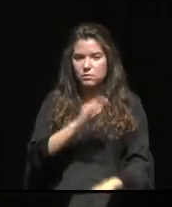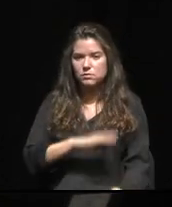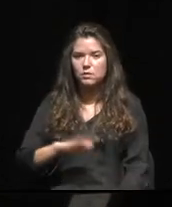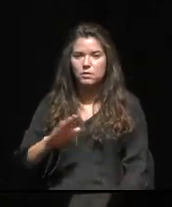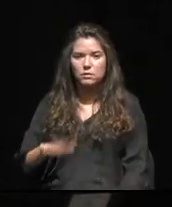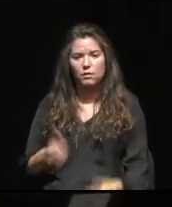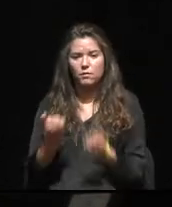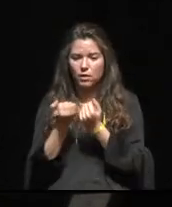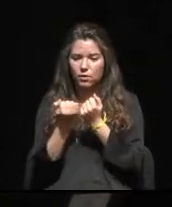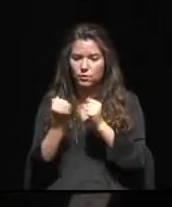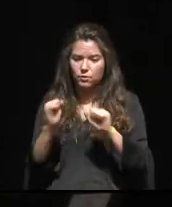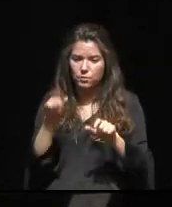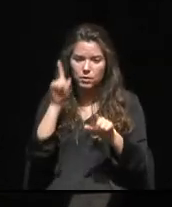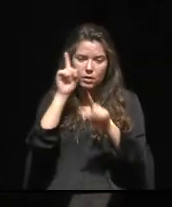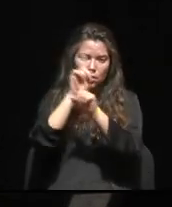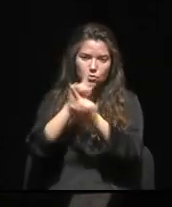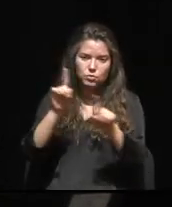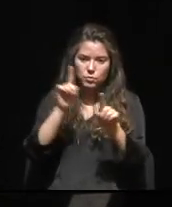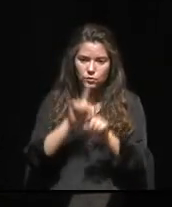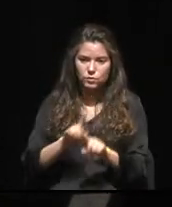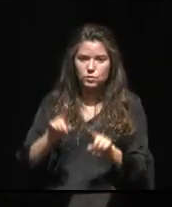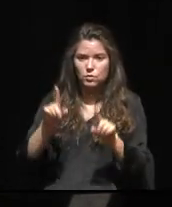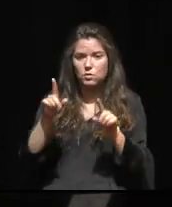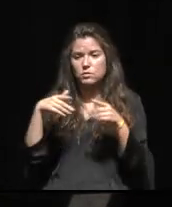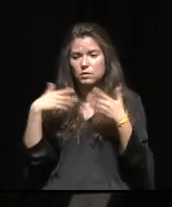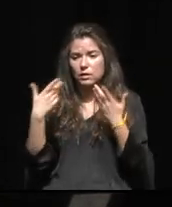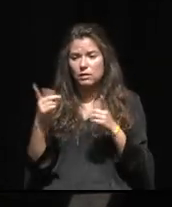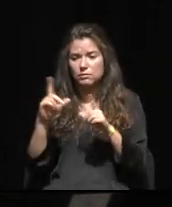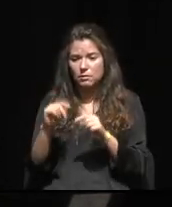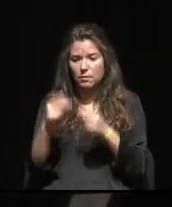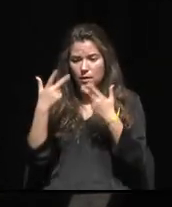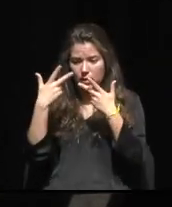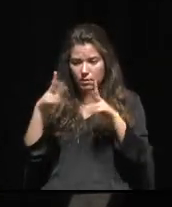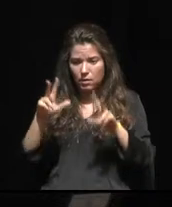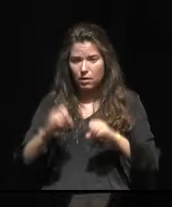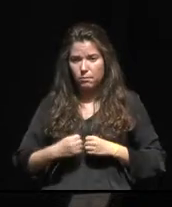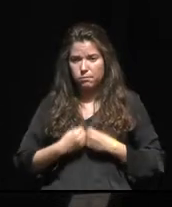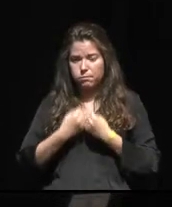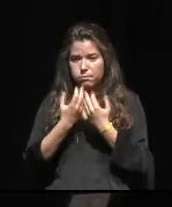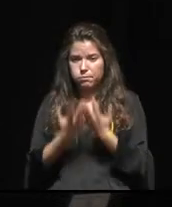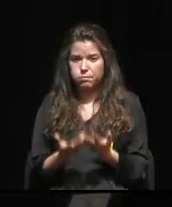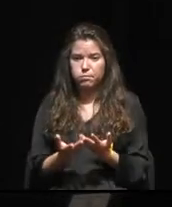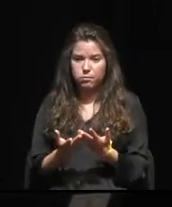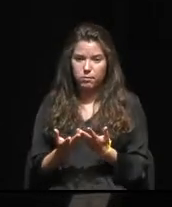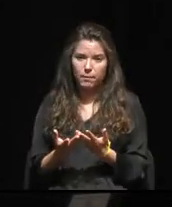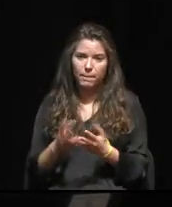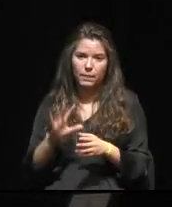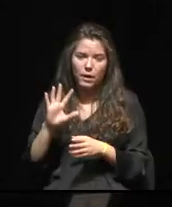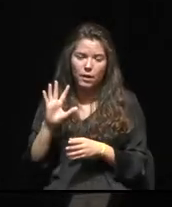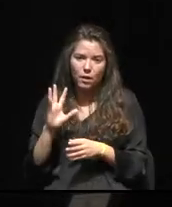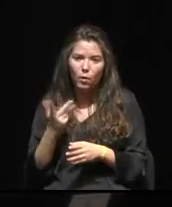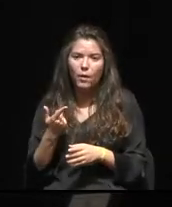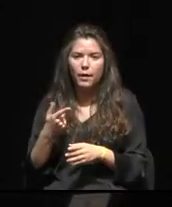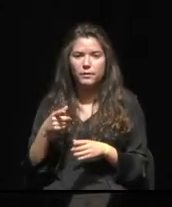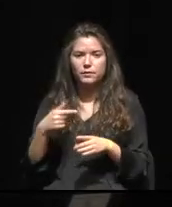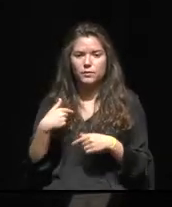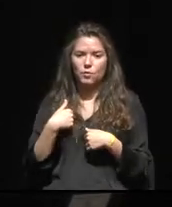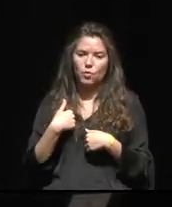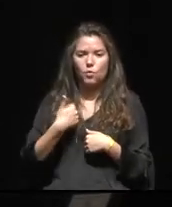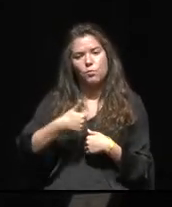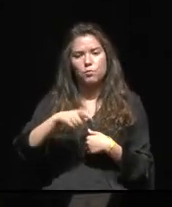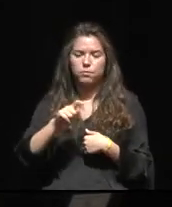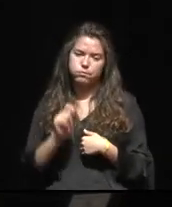a autonomia dos professores e dos docentes e a liberdade de expressão ao arrepio de uma agenda que o bloco quer